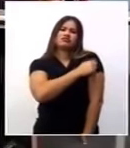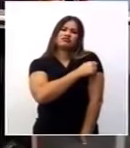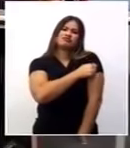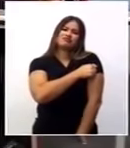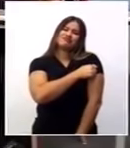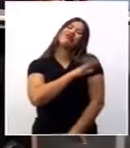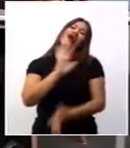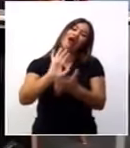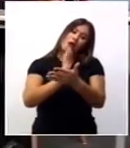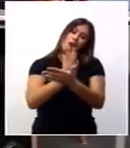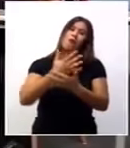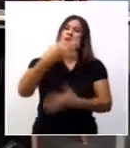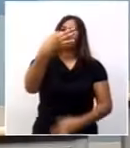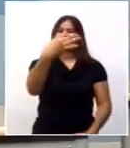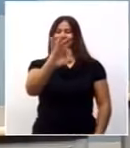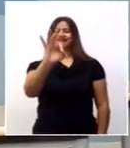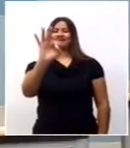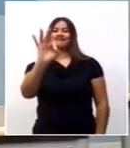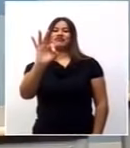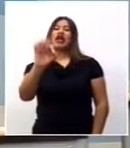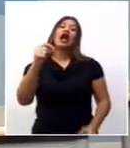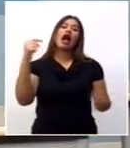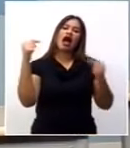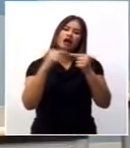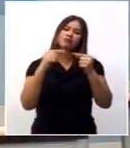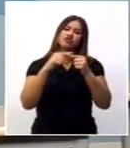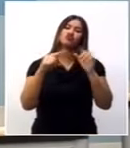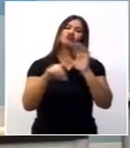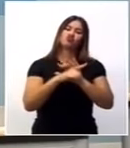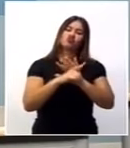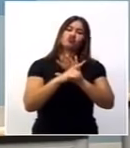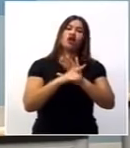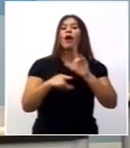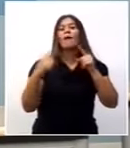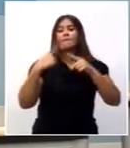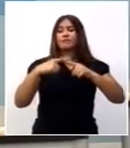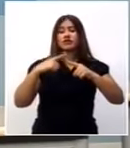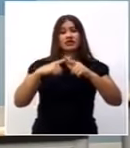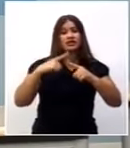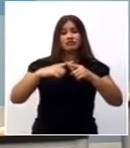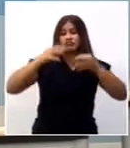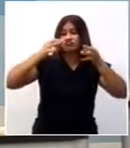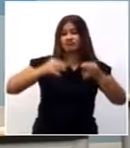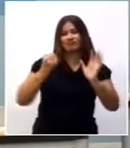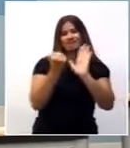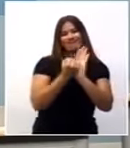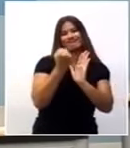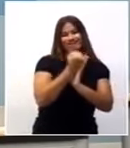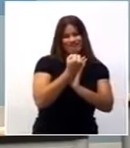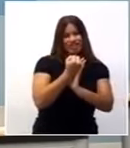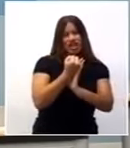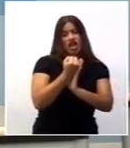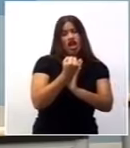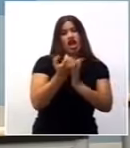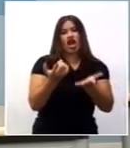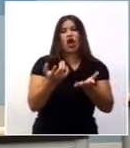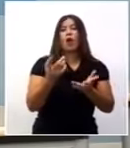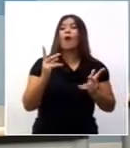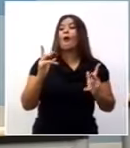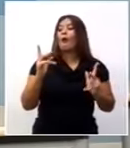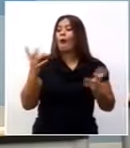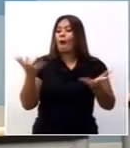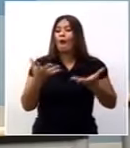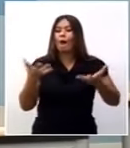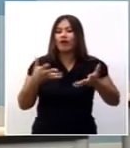pessoas acertaram. Ele é um documento, porque é um documento oficial. Todos temos que ter certidões de nascimento para ser reconhecido como